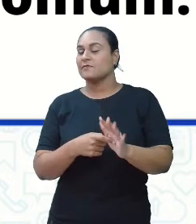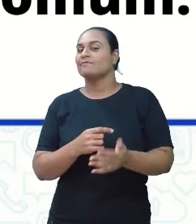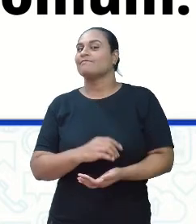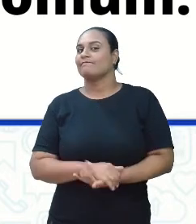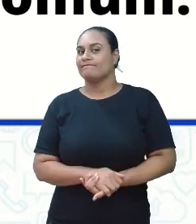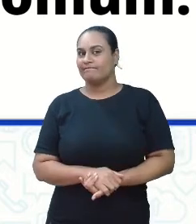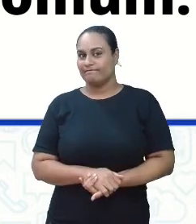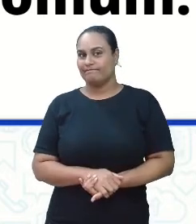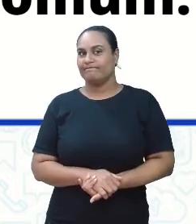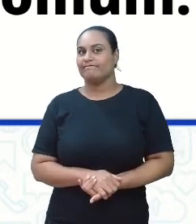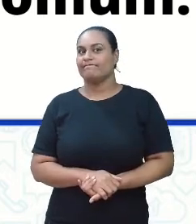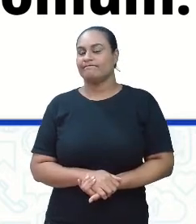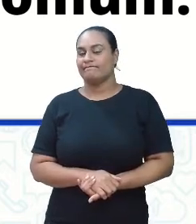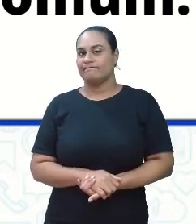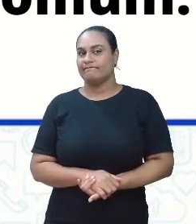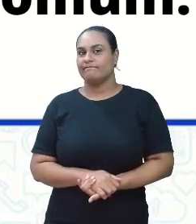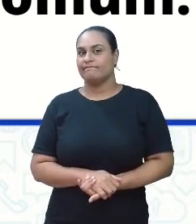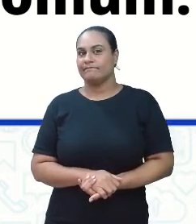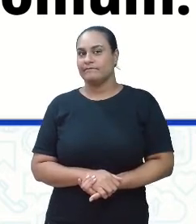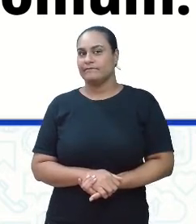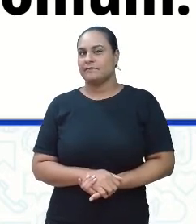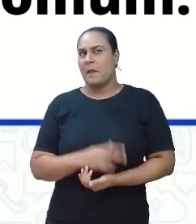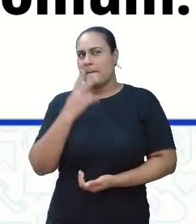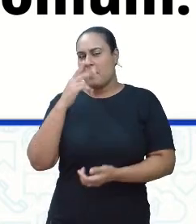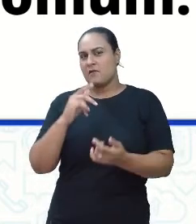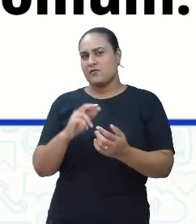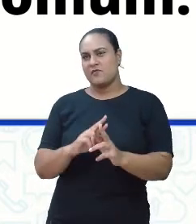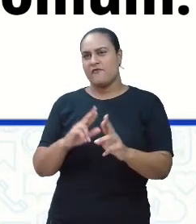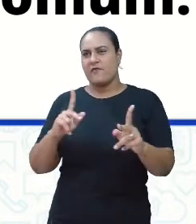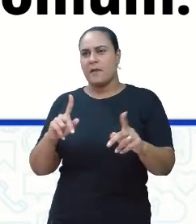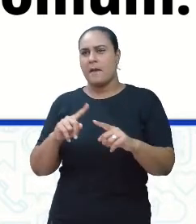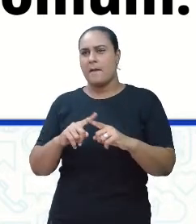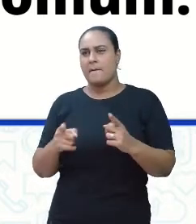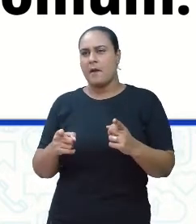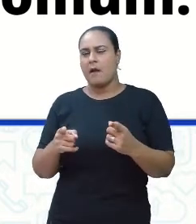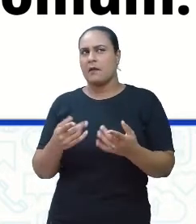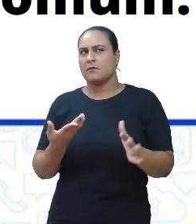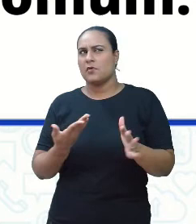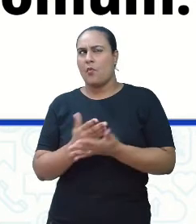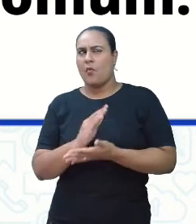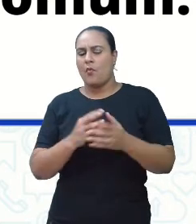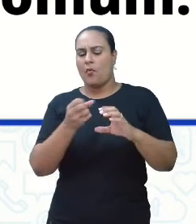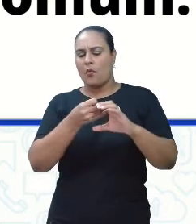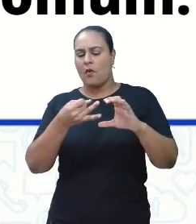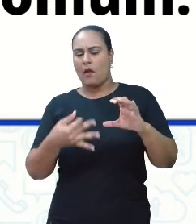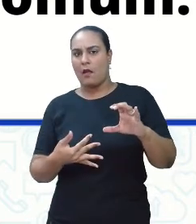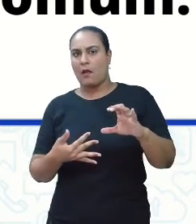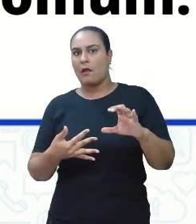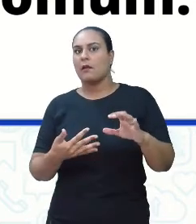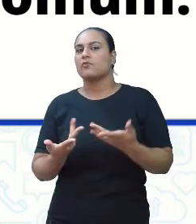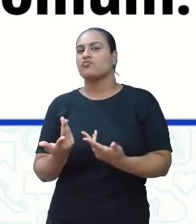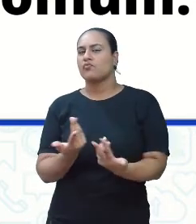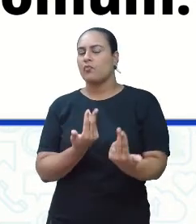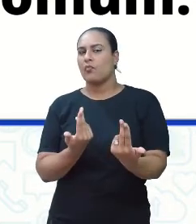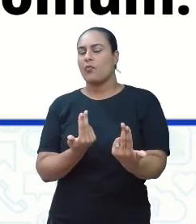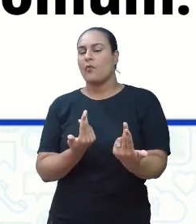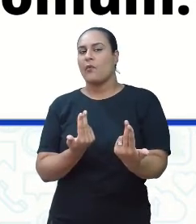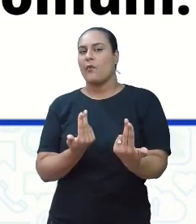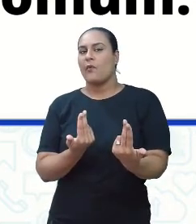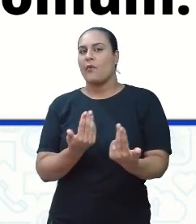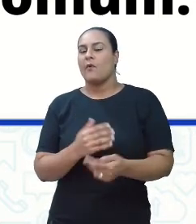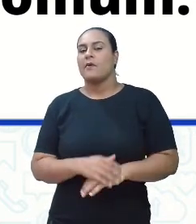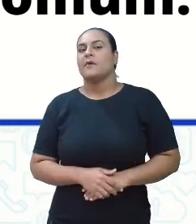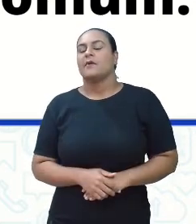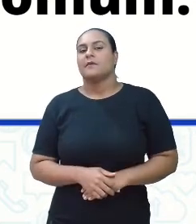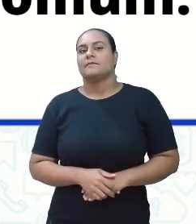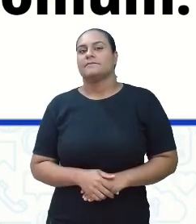parecem diferentes, mas possuem algumas coisas em comum. Elas parecem